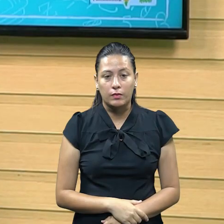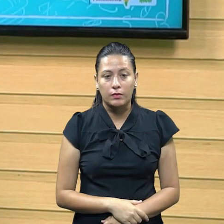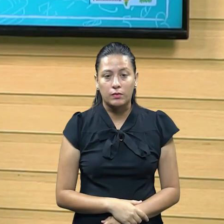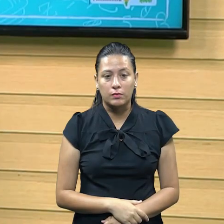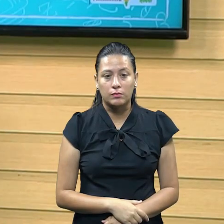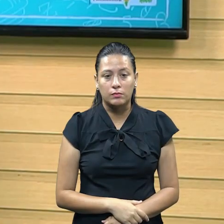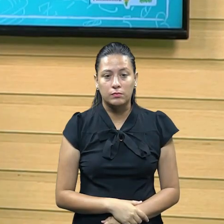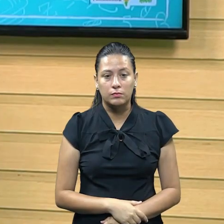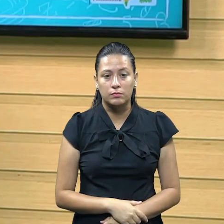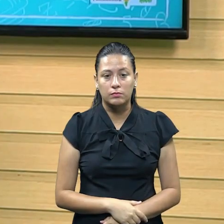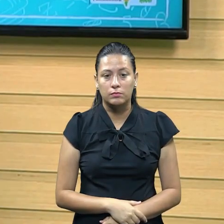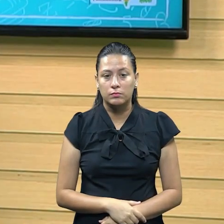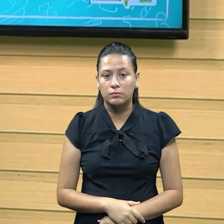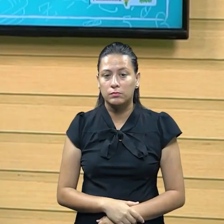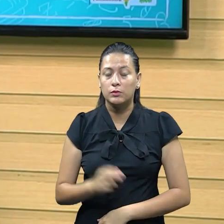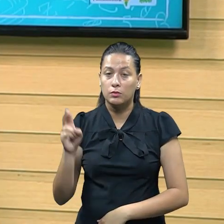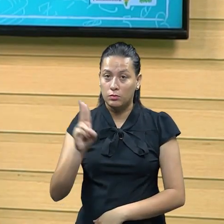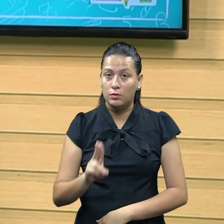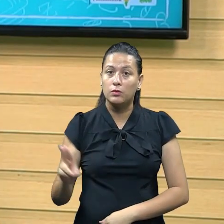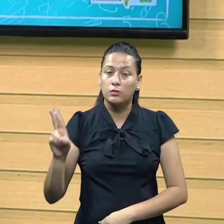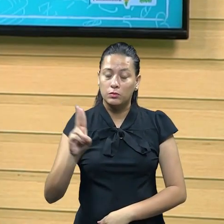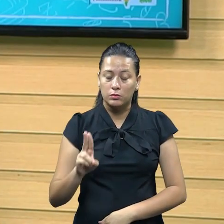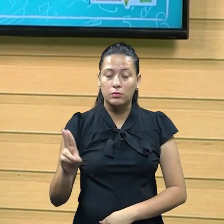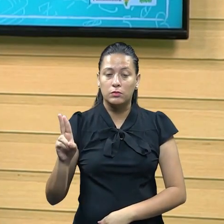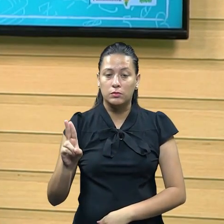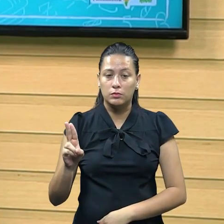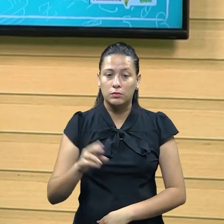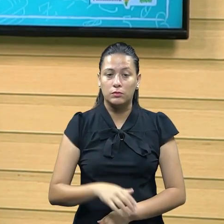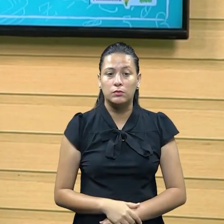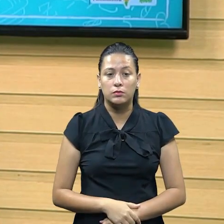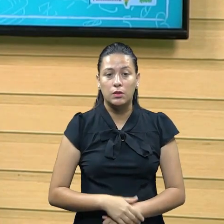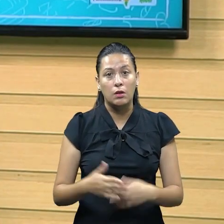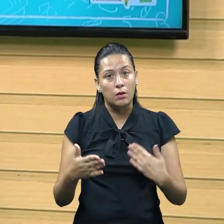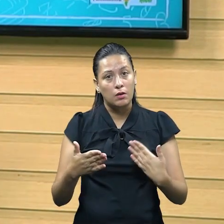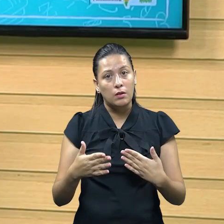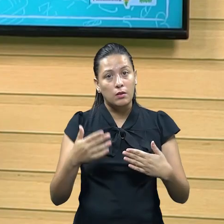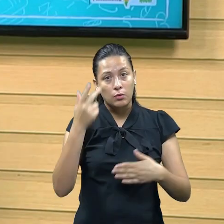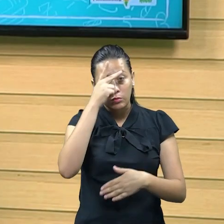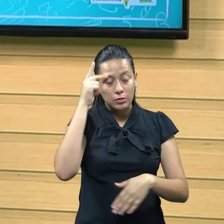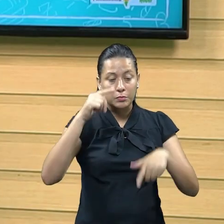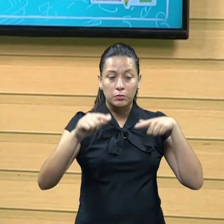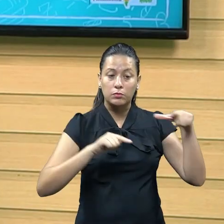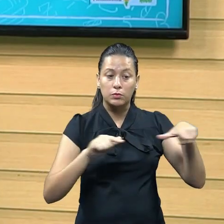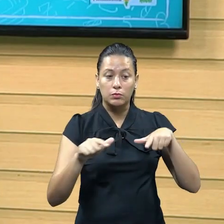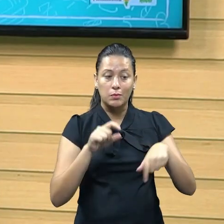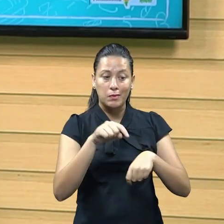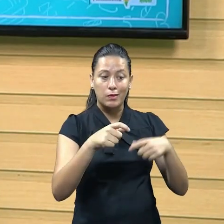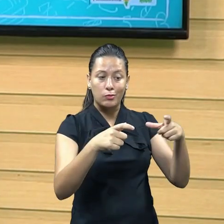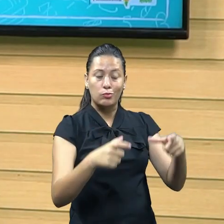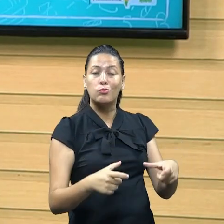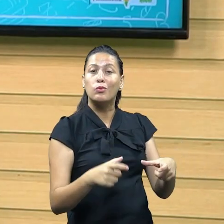aplicado enquanto estiverem os trabalhadores intervindo naquele ponto.